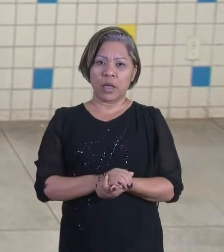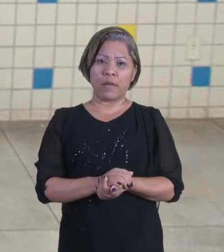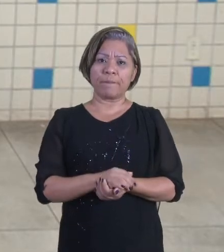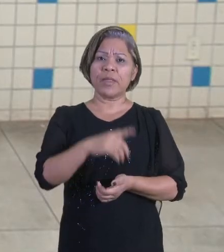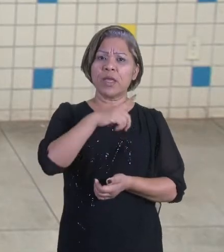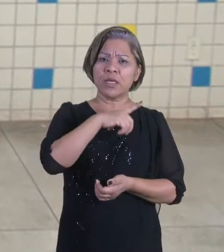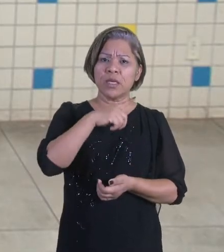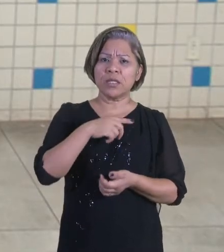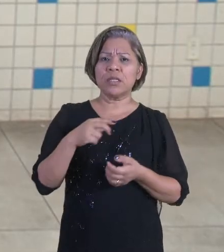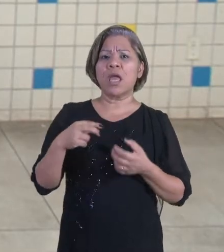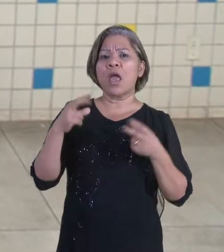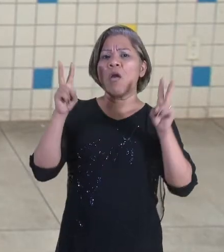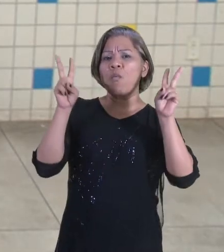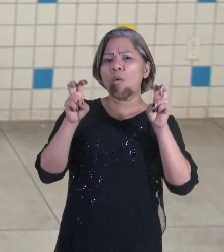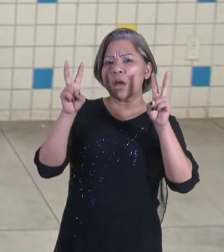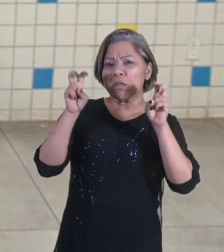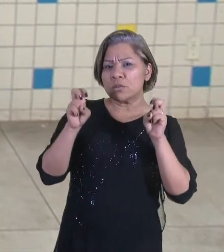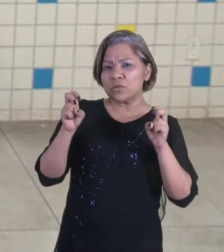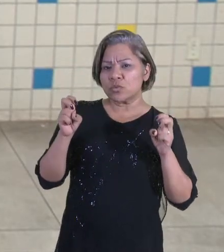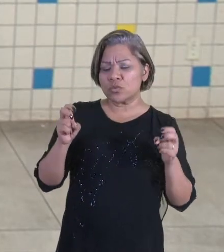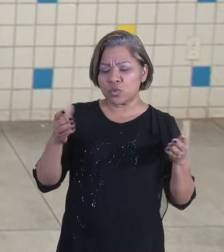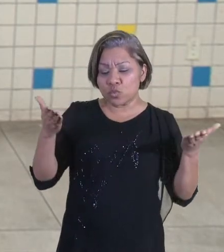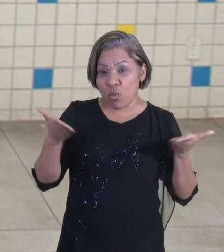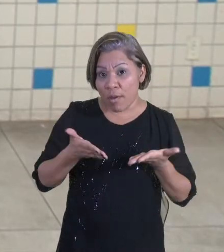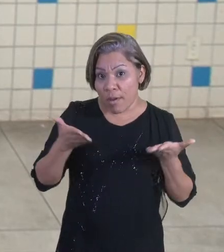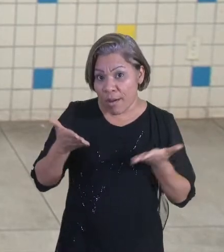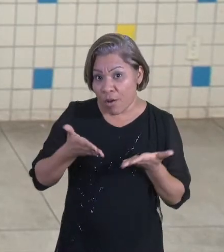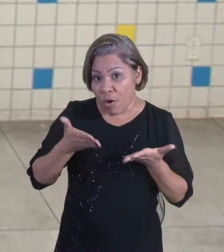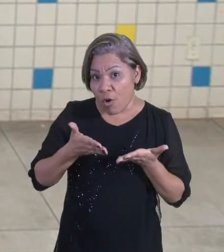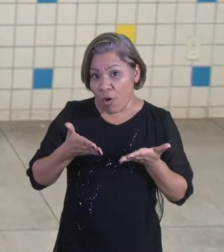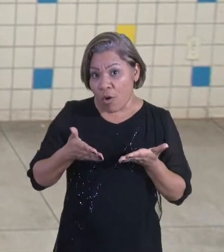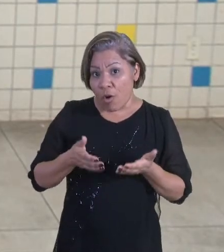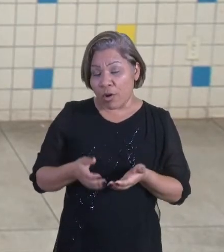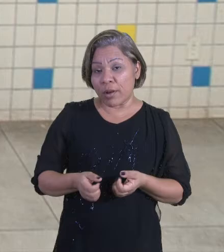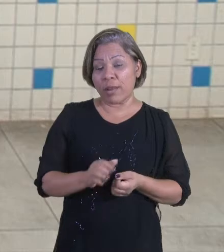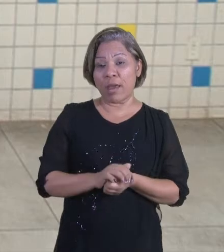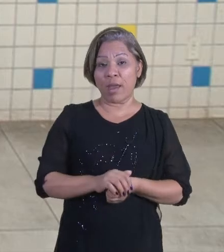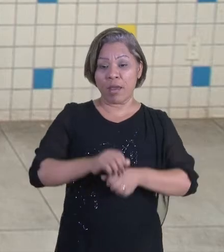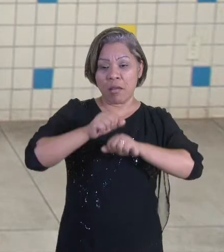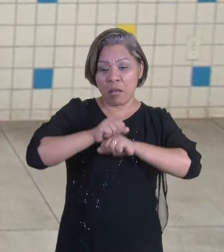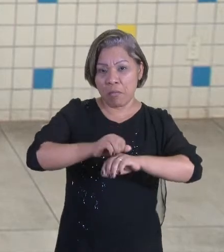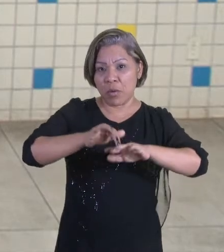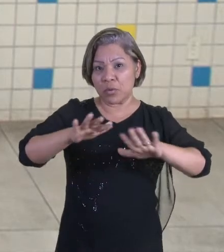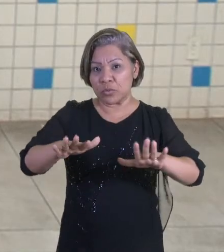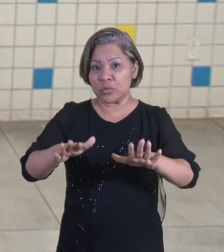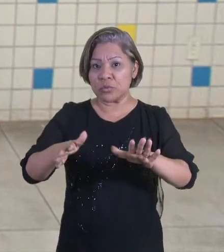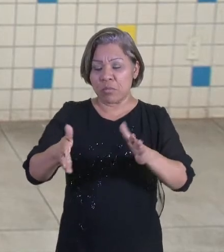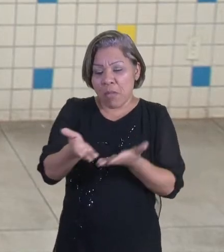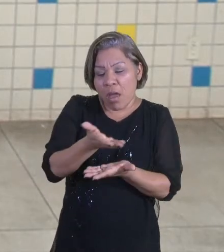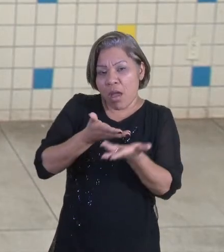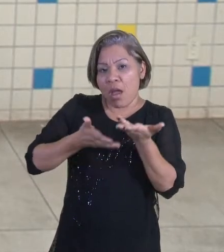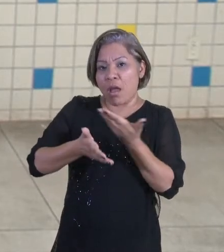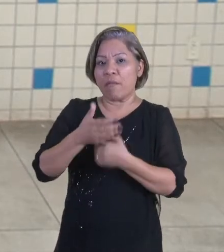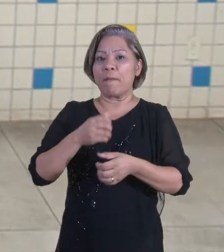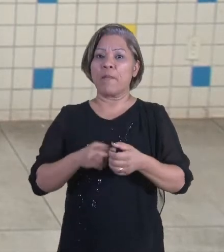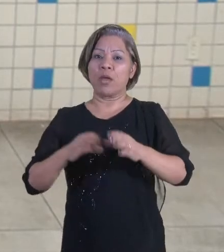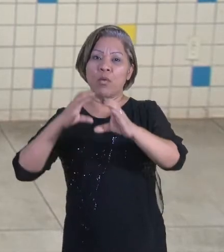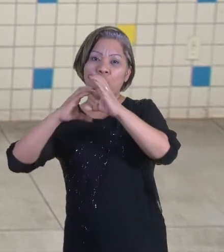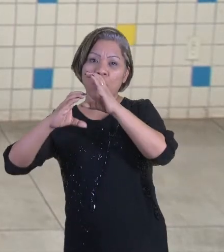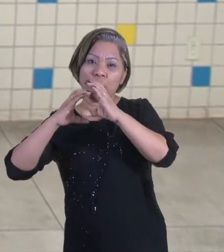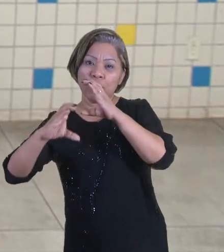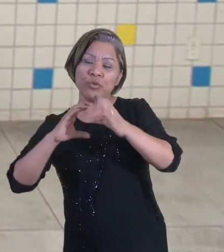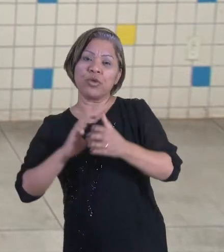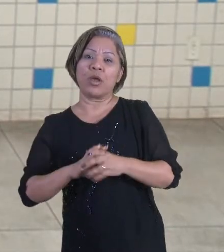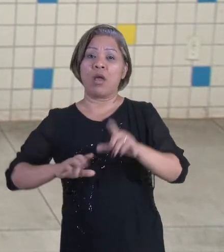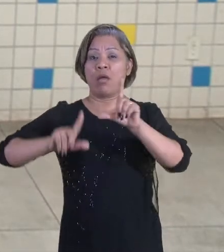ele é produzido para o meio do jornalístico, né? Para os meios de comunicação, televisão,